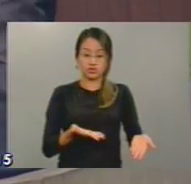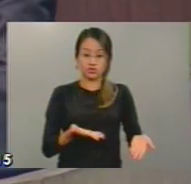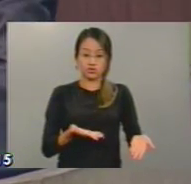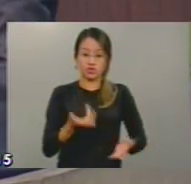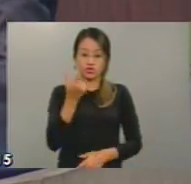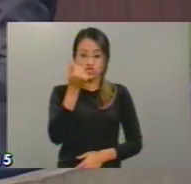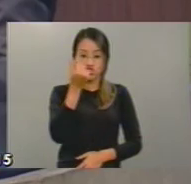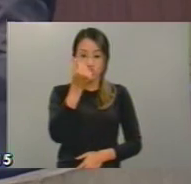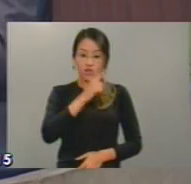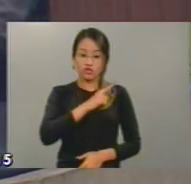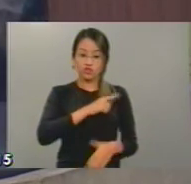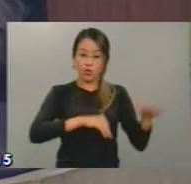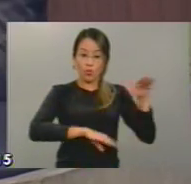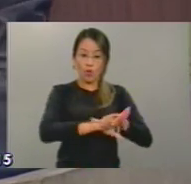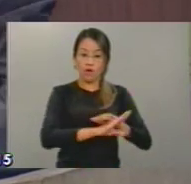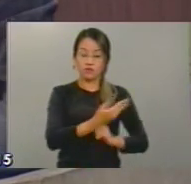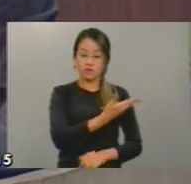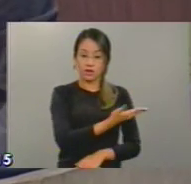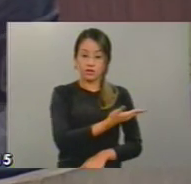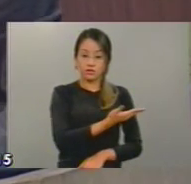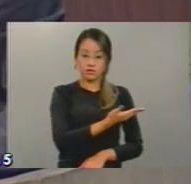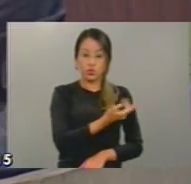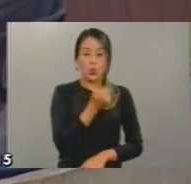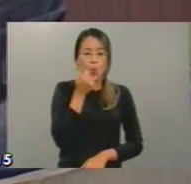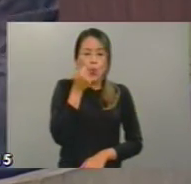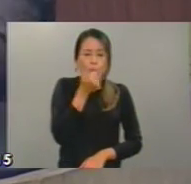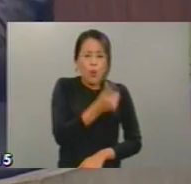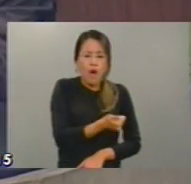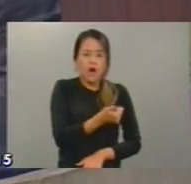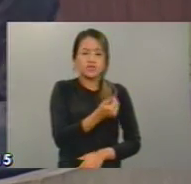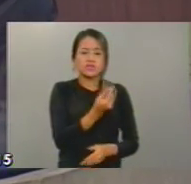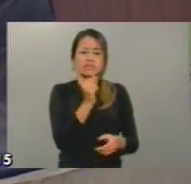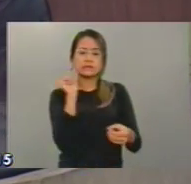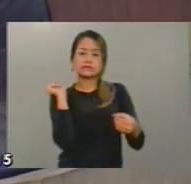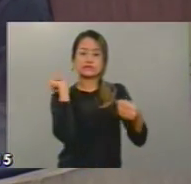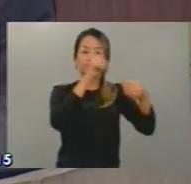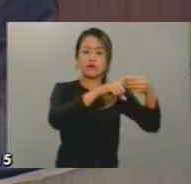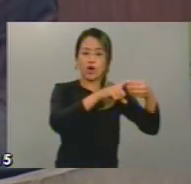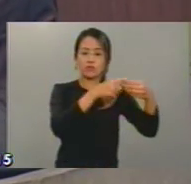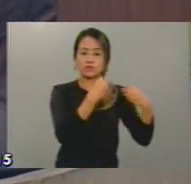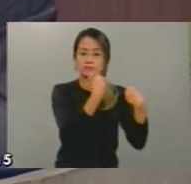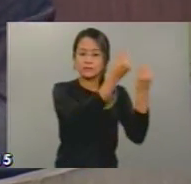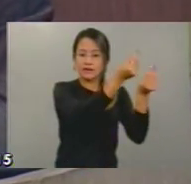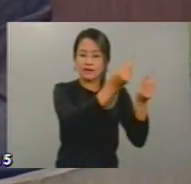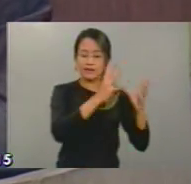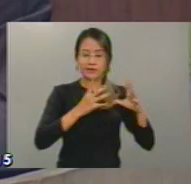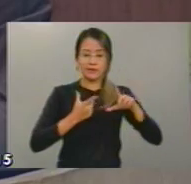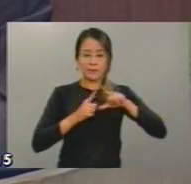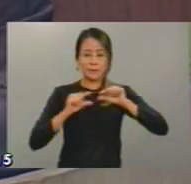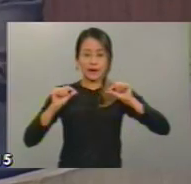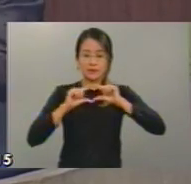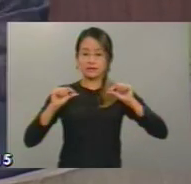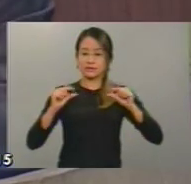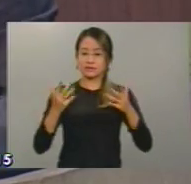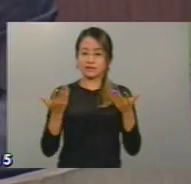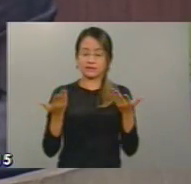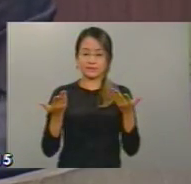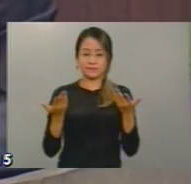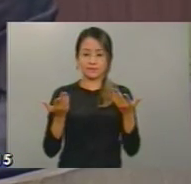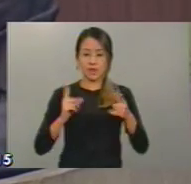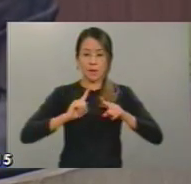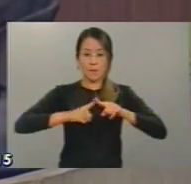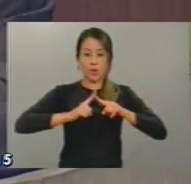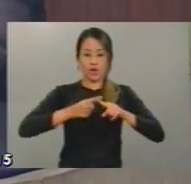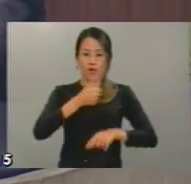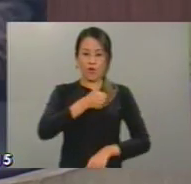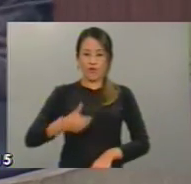aqui. Quase seria devolvido. Tamanha a inépcia do governo do Estado do Ceará em realizar esses